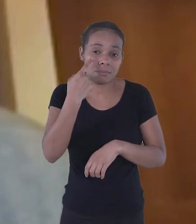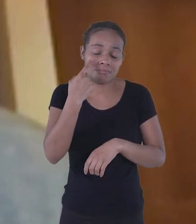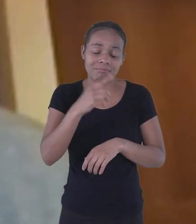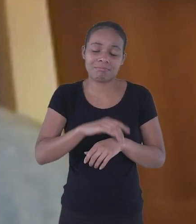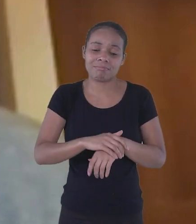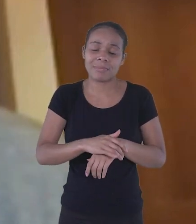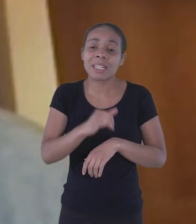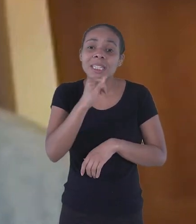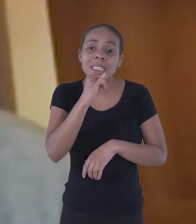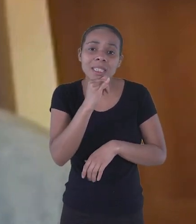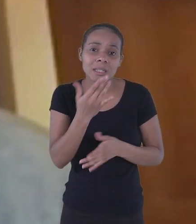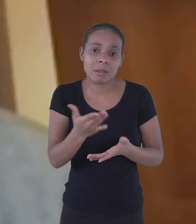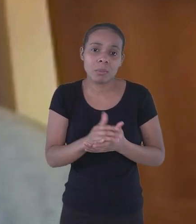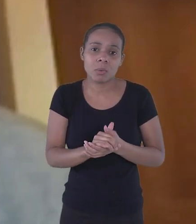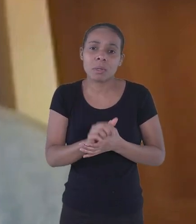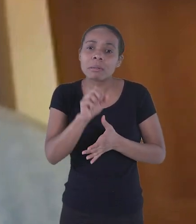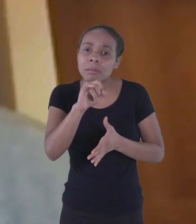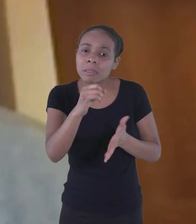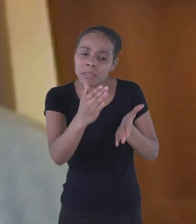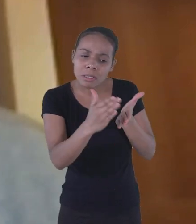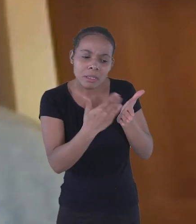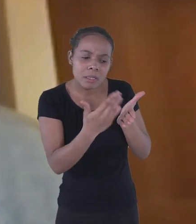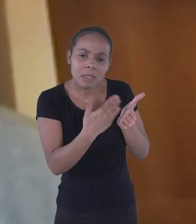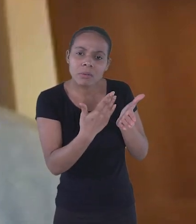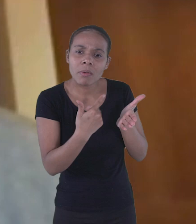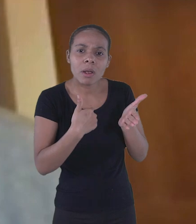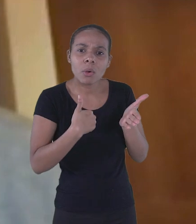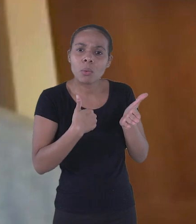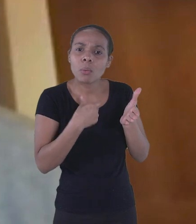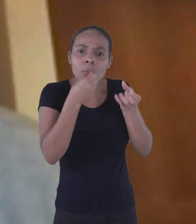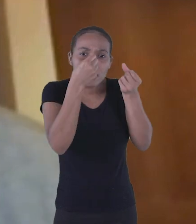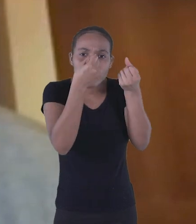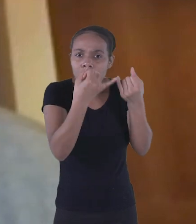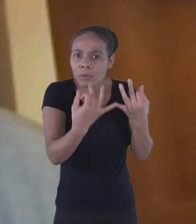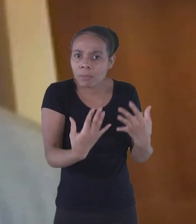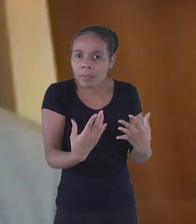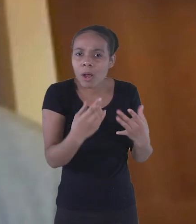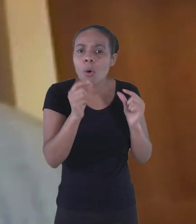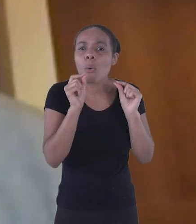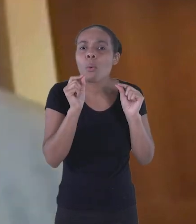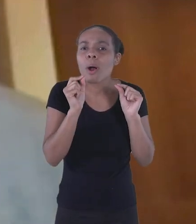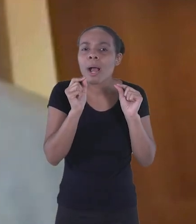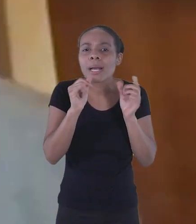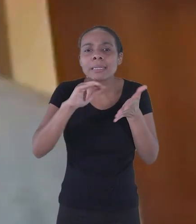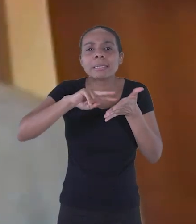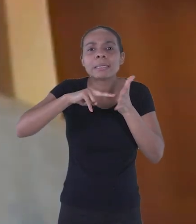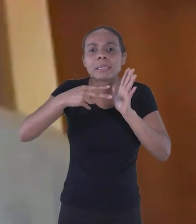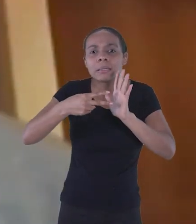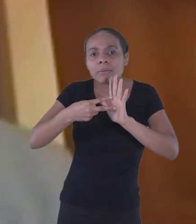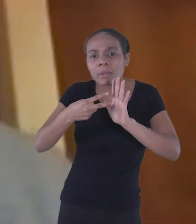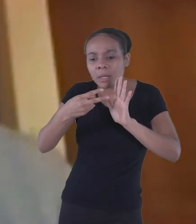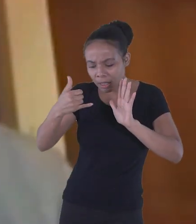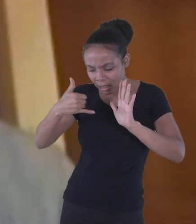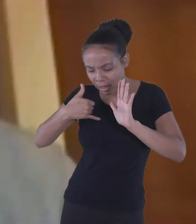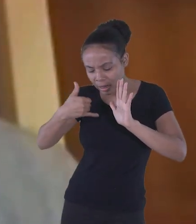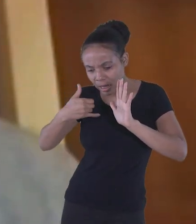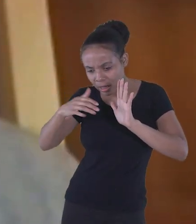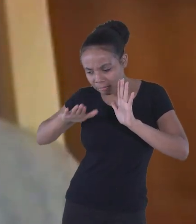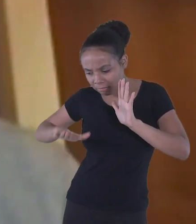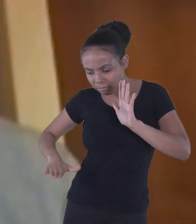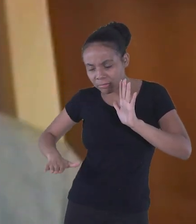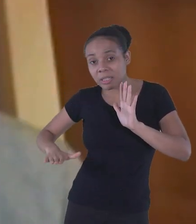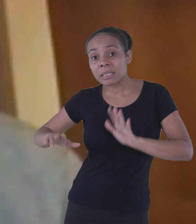se eu não passar no livro, o que significa um garoto de 5 anos de idade